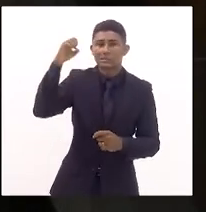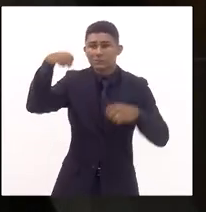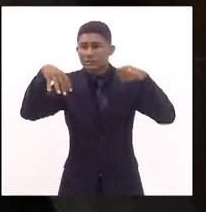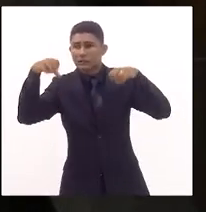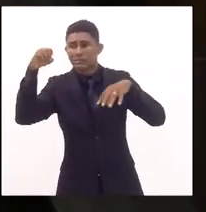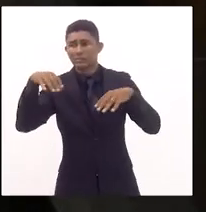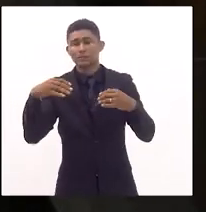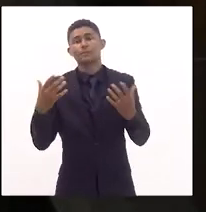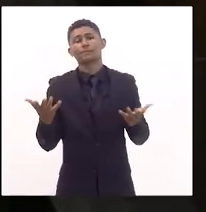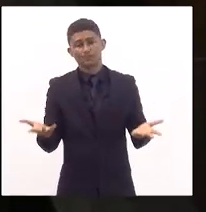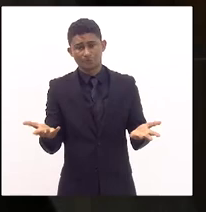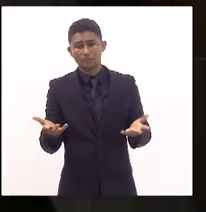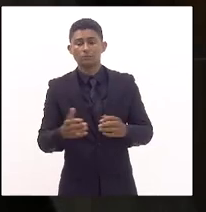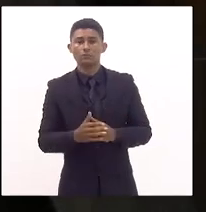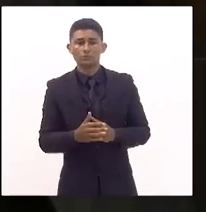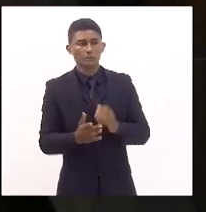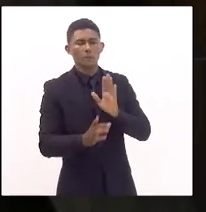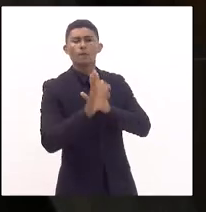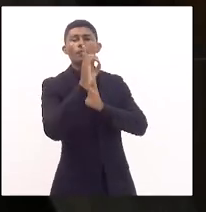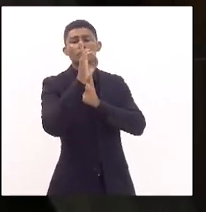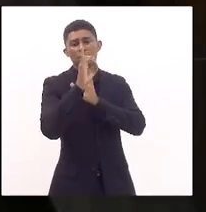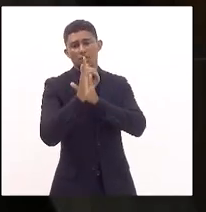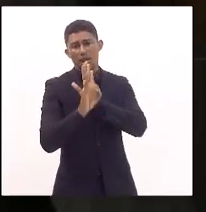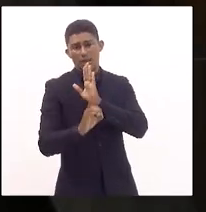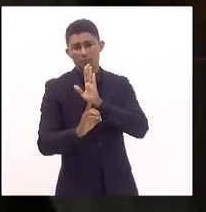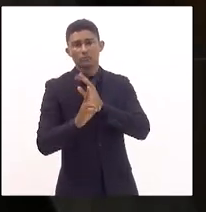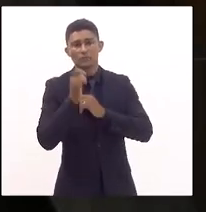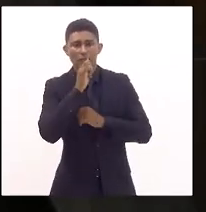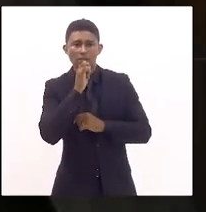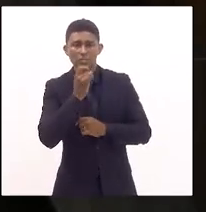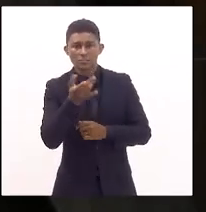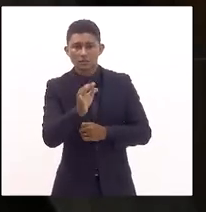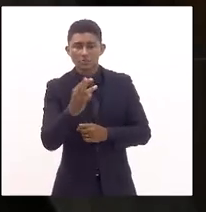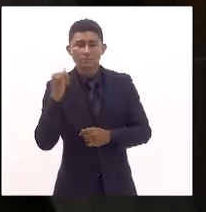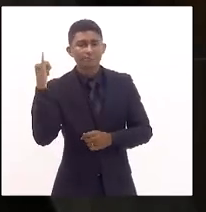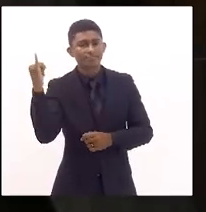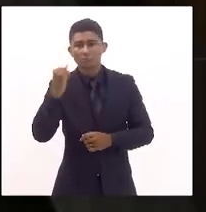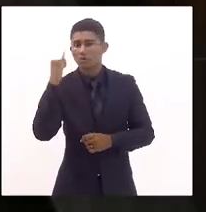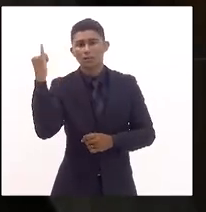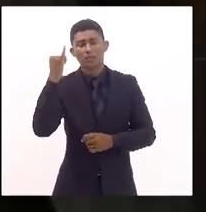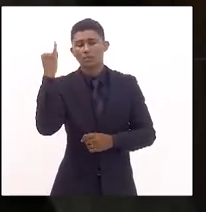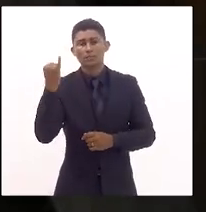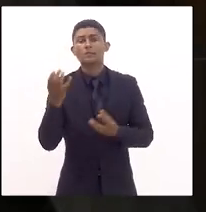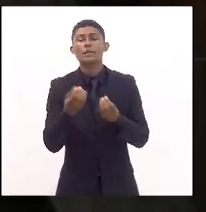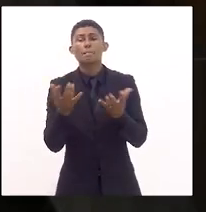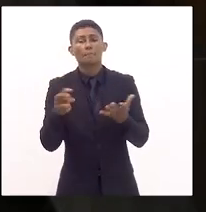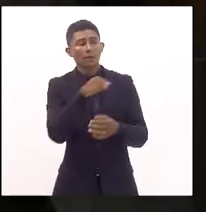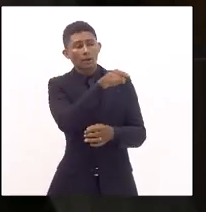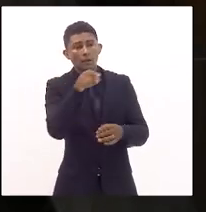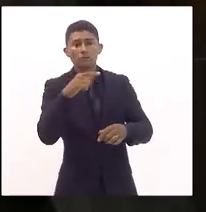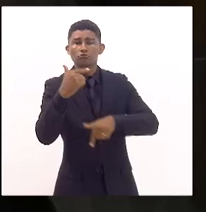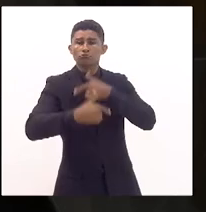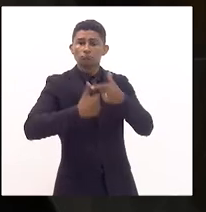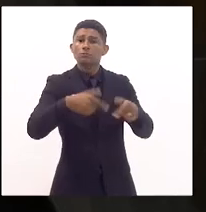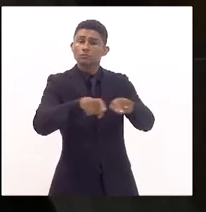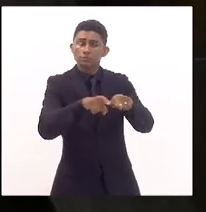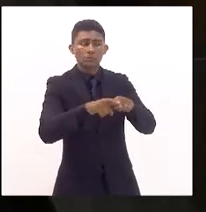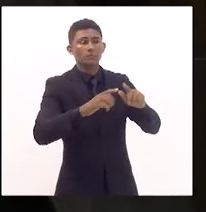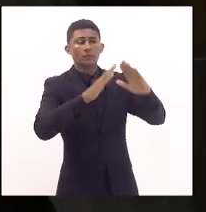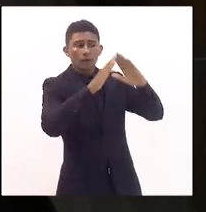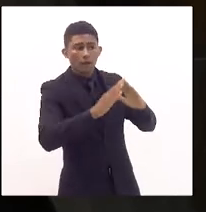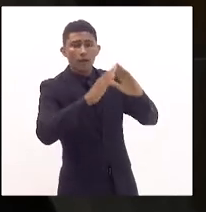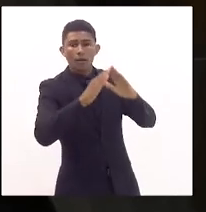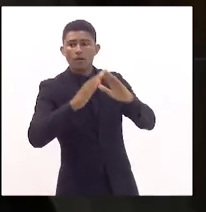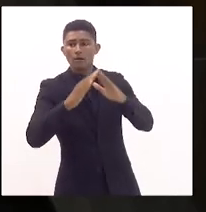Nesse sentido, o direito a esse serviço, que é fundamental para, não só para a sua produção, mas para que morem, para que